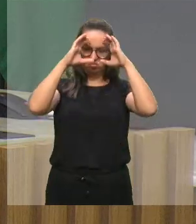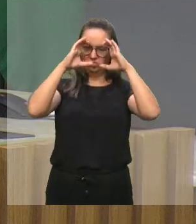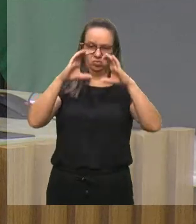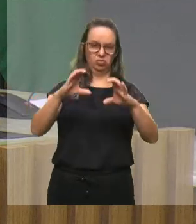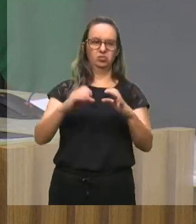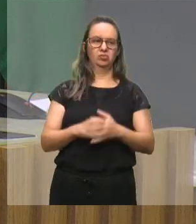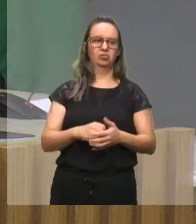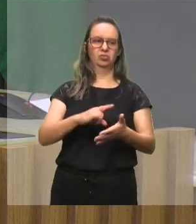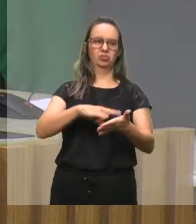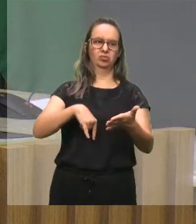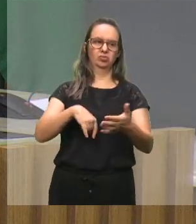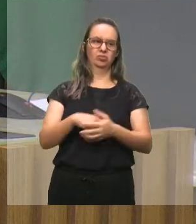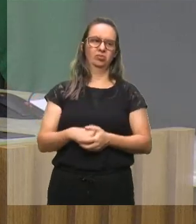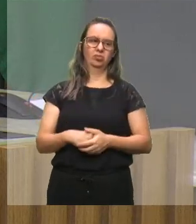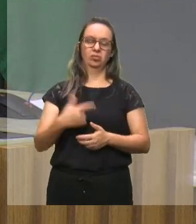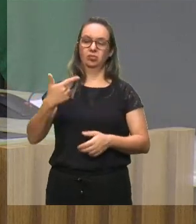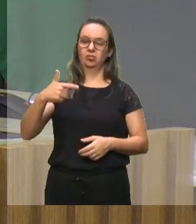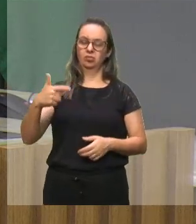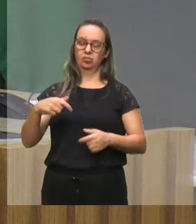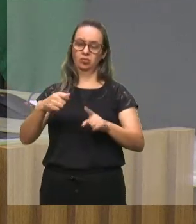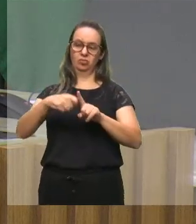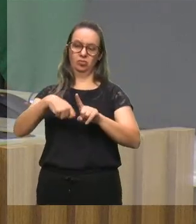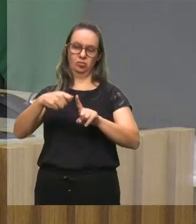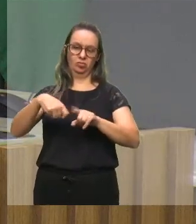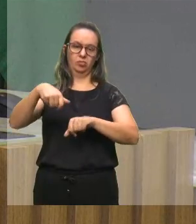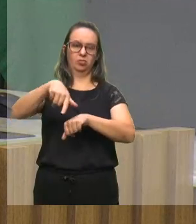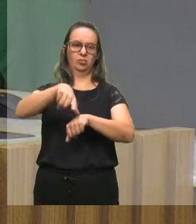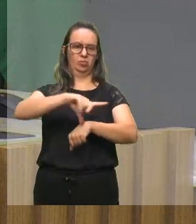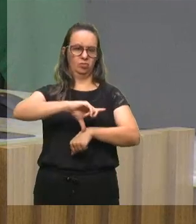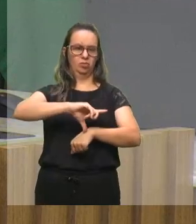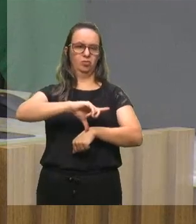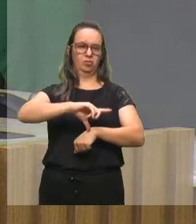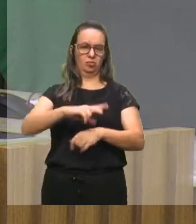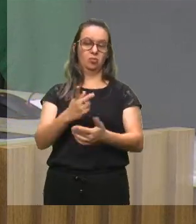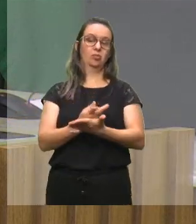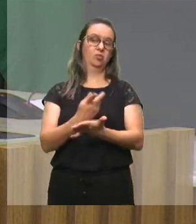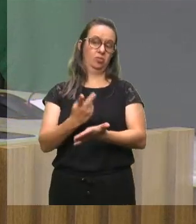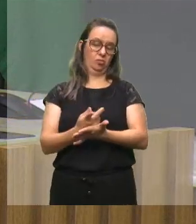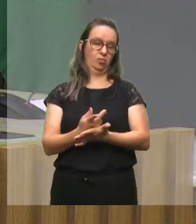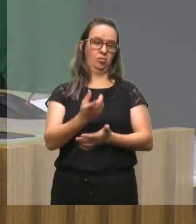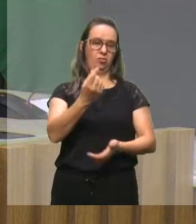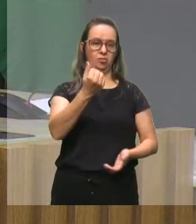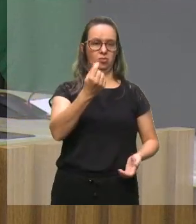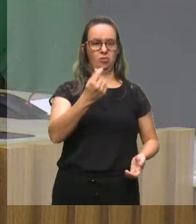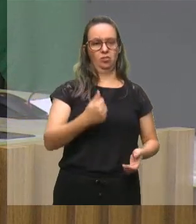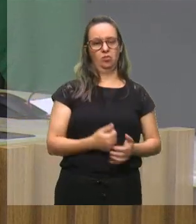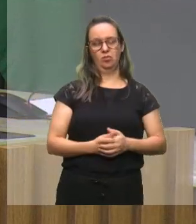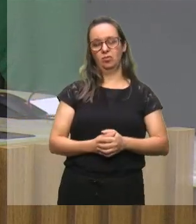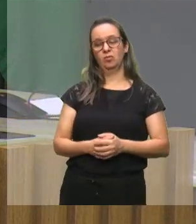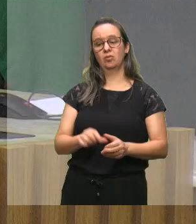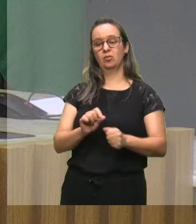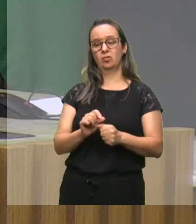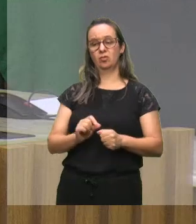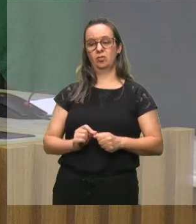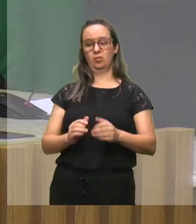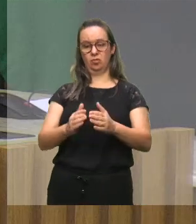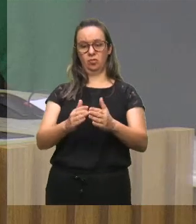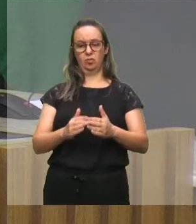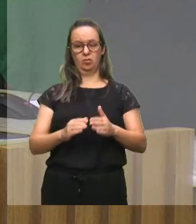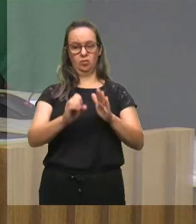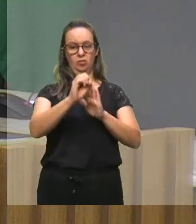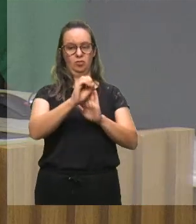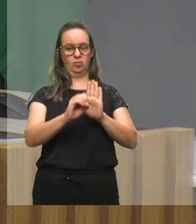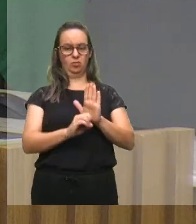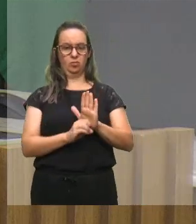2 meses está defasado o valor. Nós fizemos um ofício para a Secretaria do Meio Ambiente, não obtivemos resposta